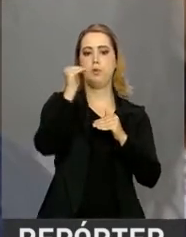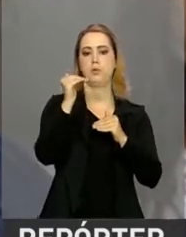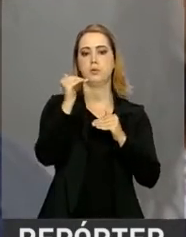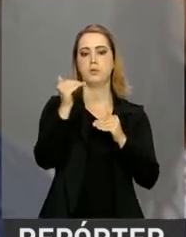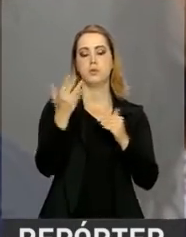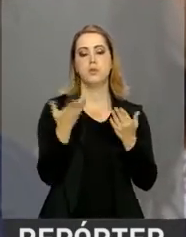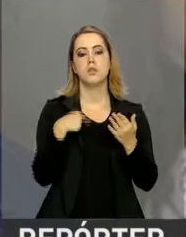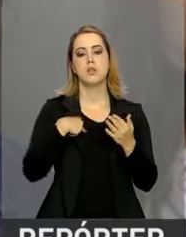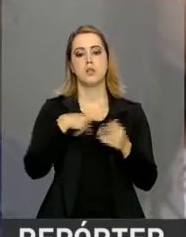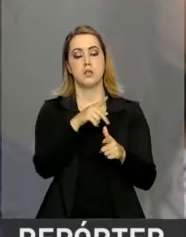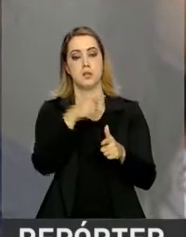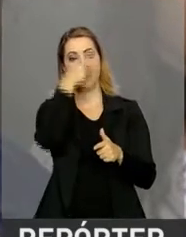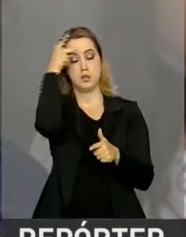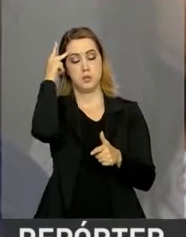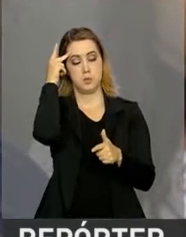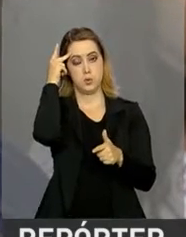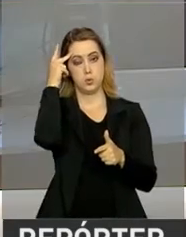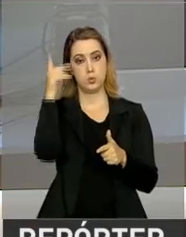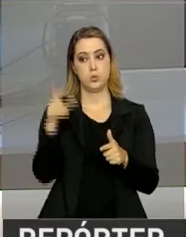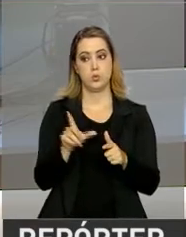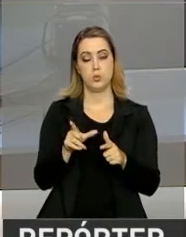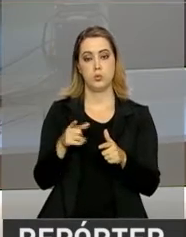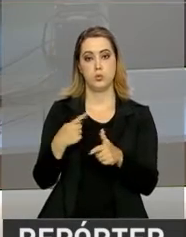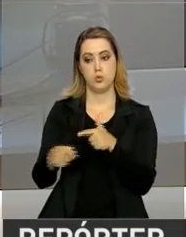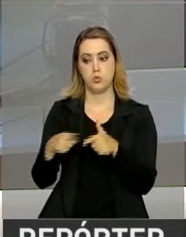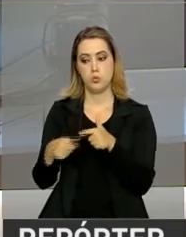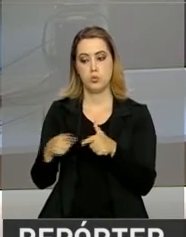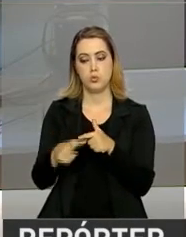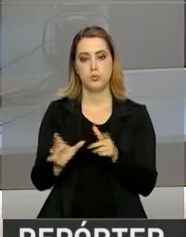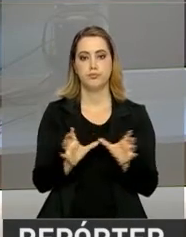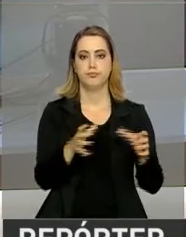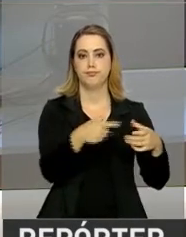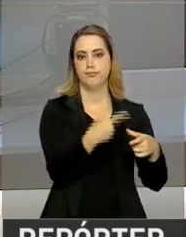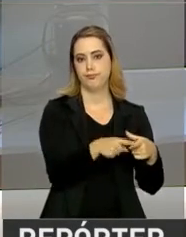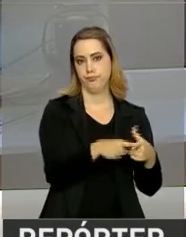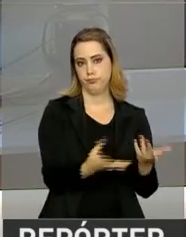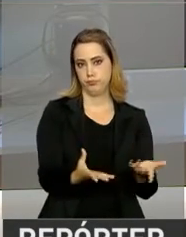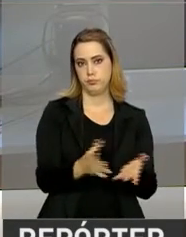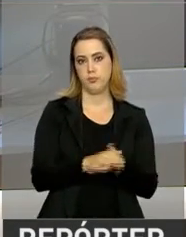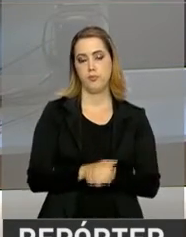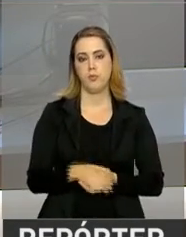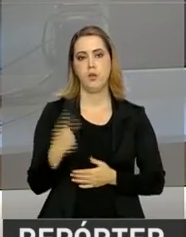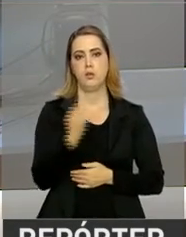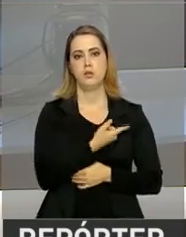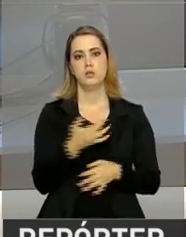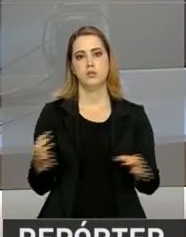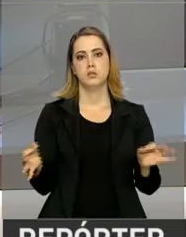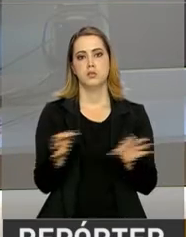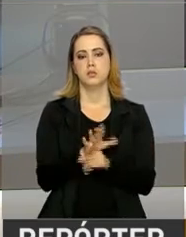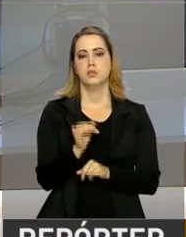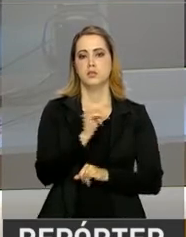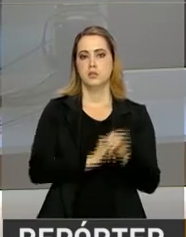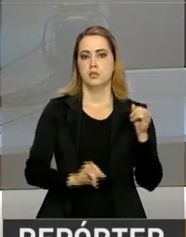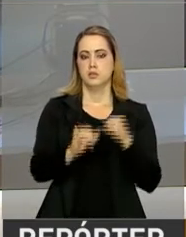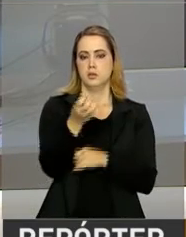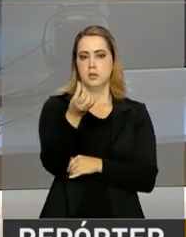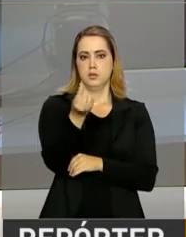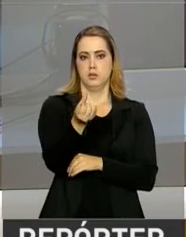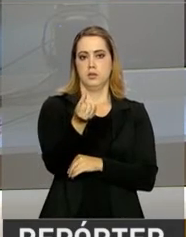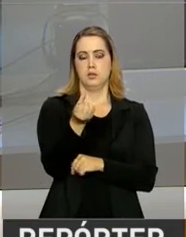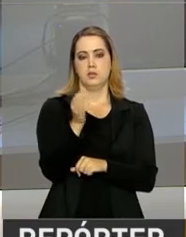os presos graves dos mais graves ainda. Nós ficamos por aqui. Voltamos a qualquer momento com outras informações